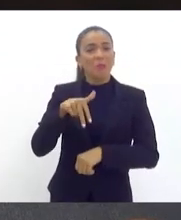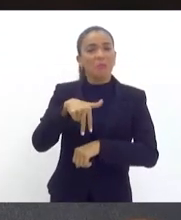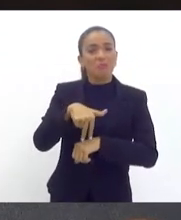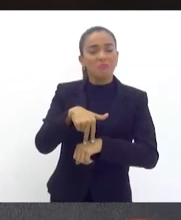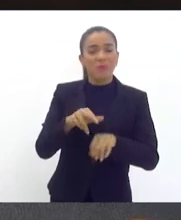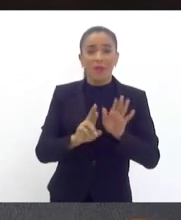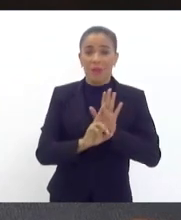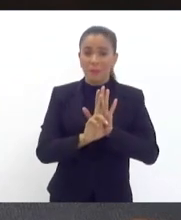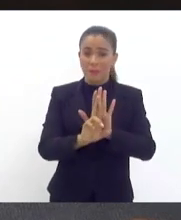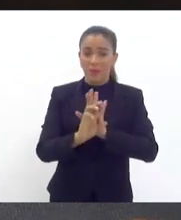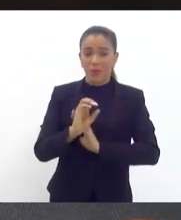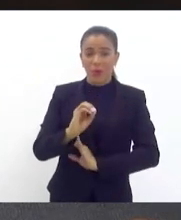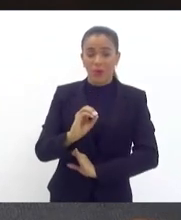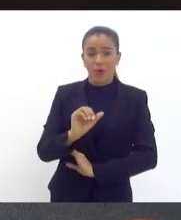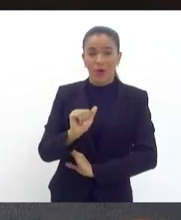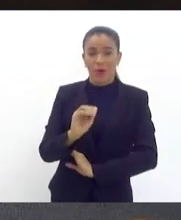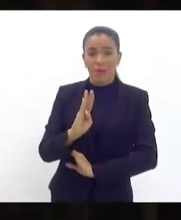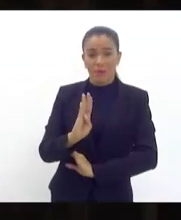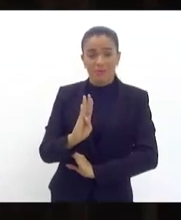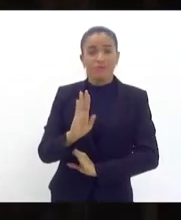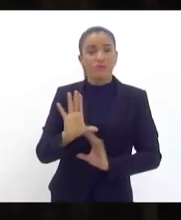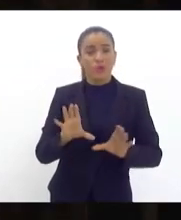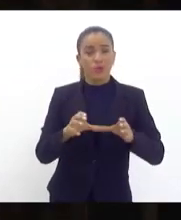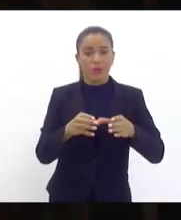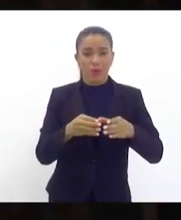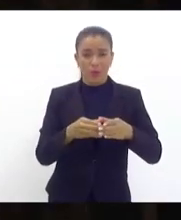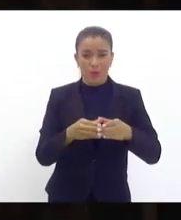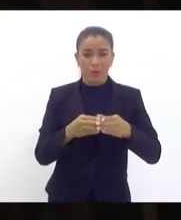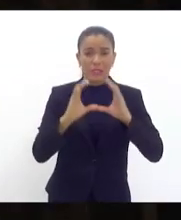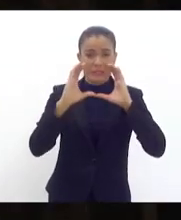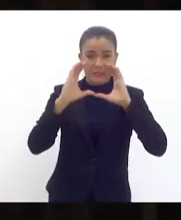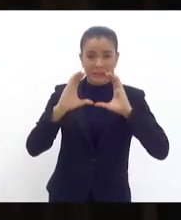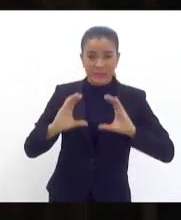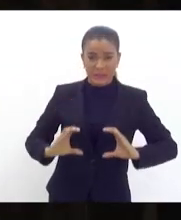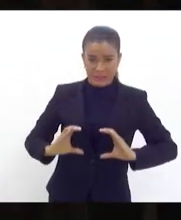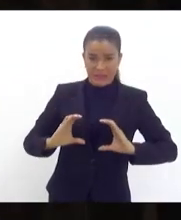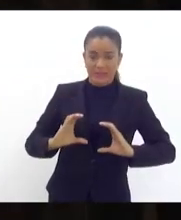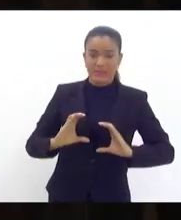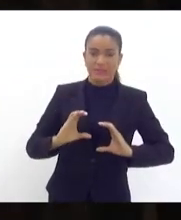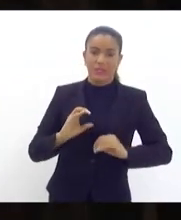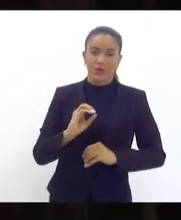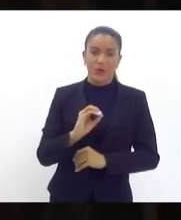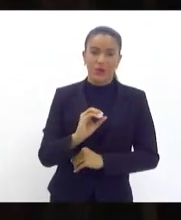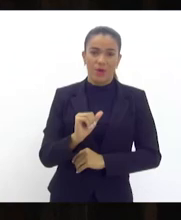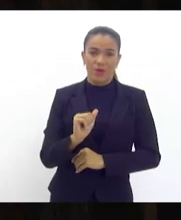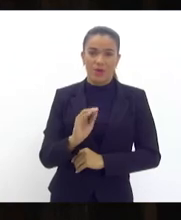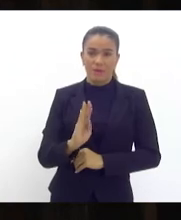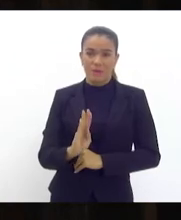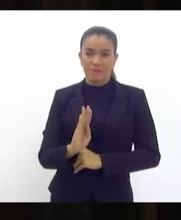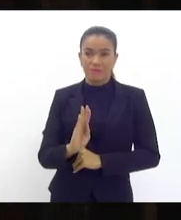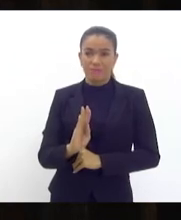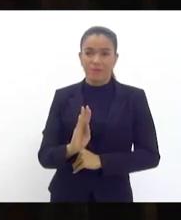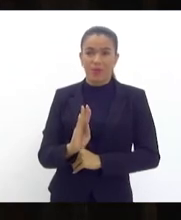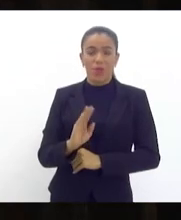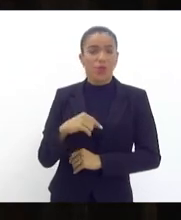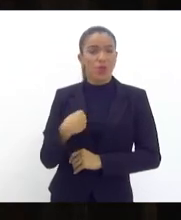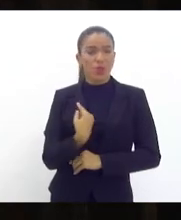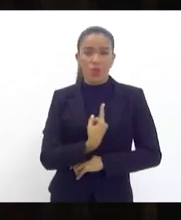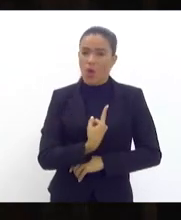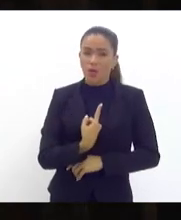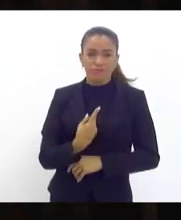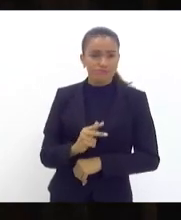da OAB sou da Comissão da Cidadania da OAB E viemos trazer aqui o nosso